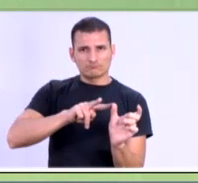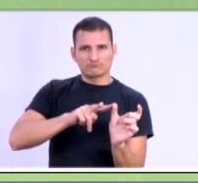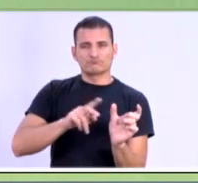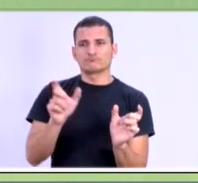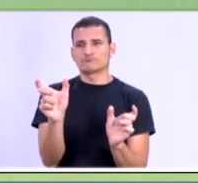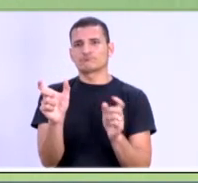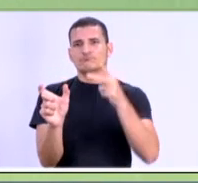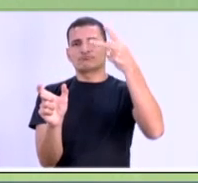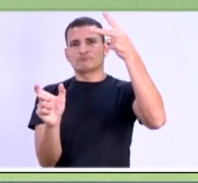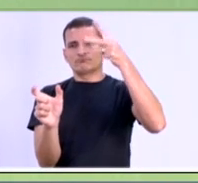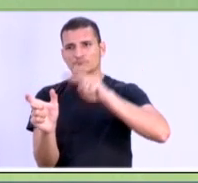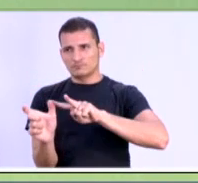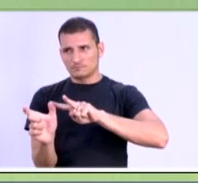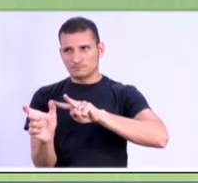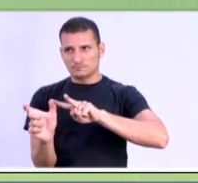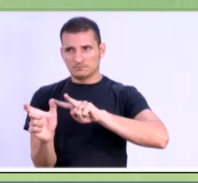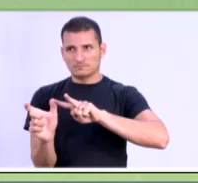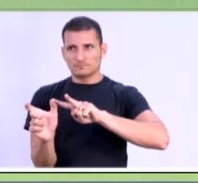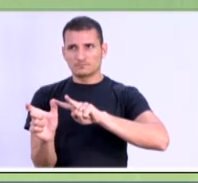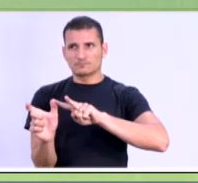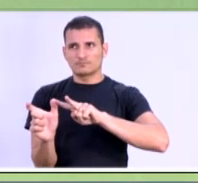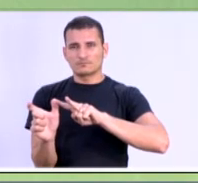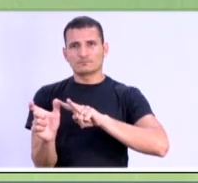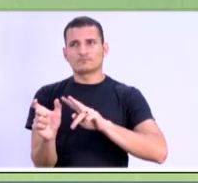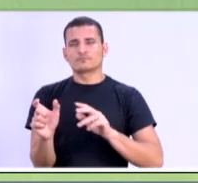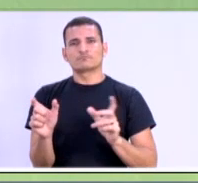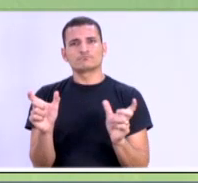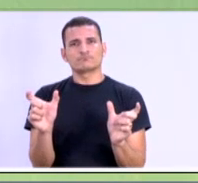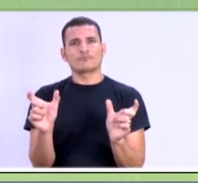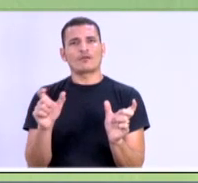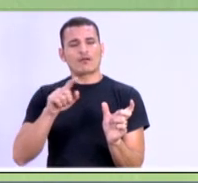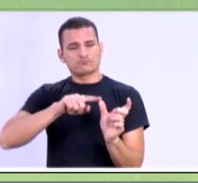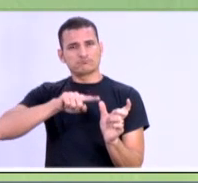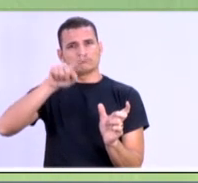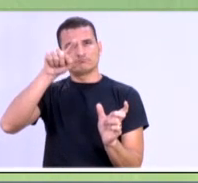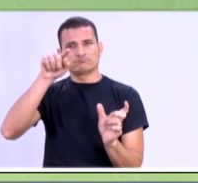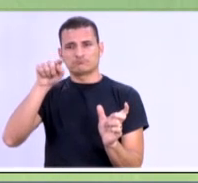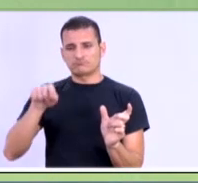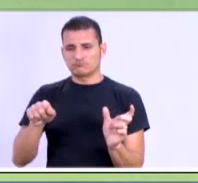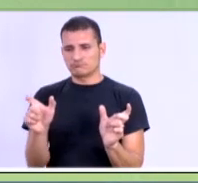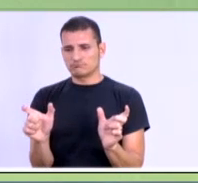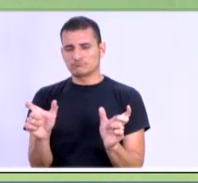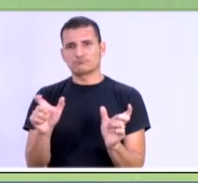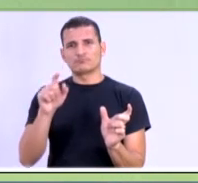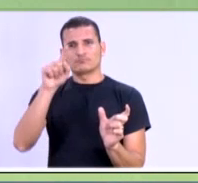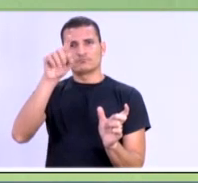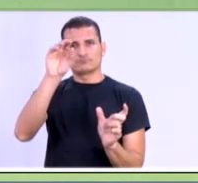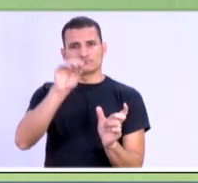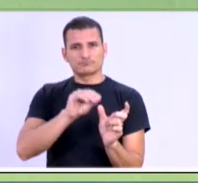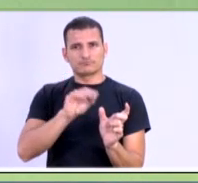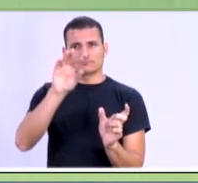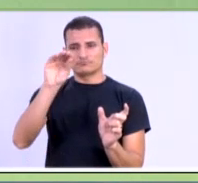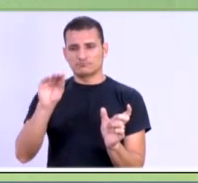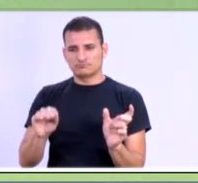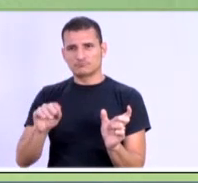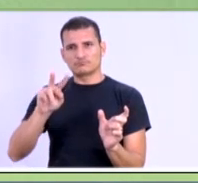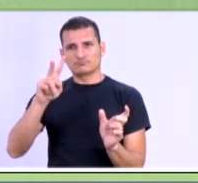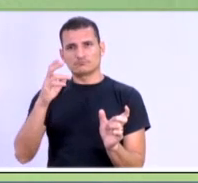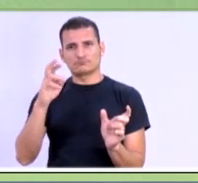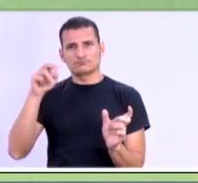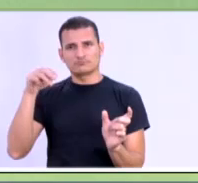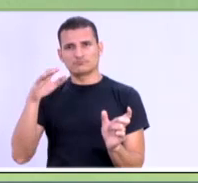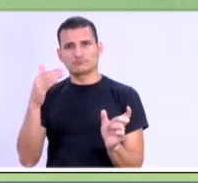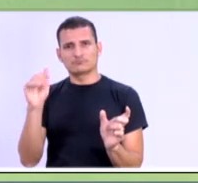vai herdar as características de pessoa, eu estou fazendo um relacionamento tipo herança, quer dizer, eu estou reutilizando todas essas